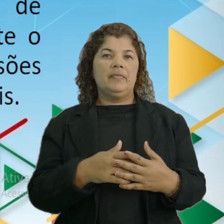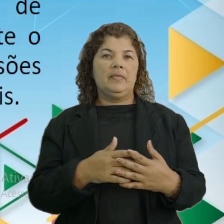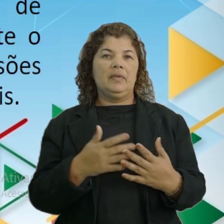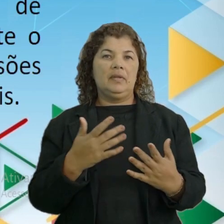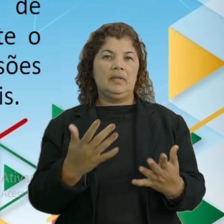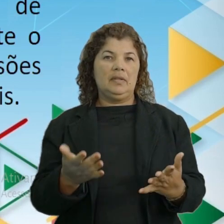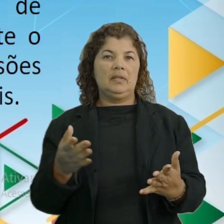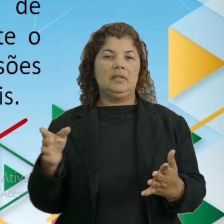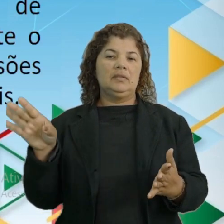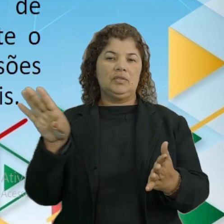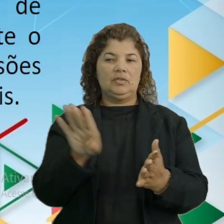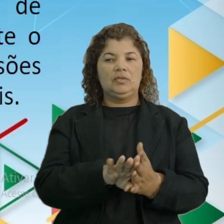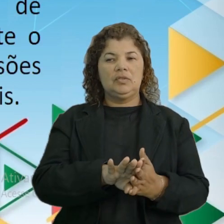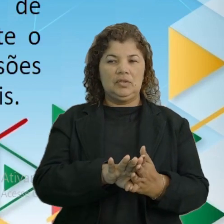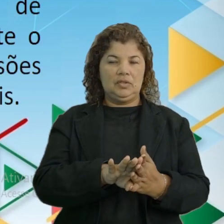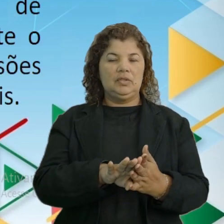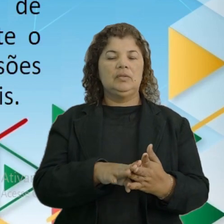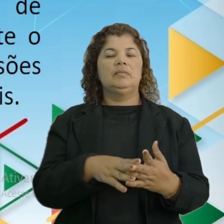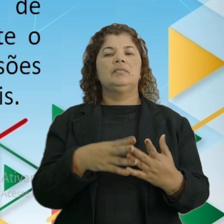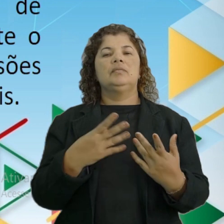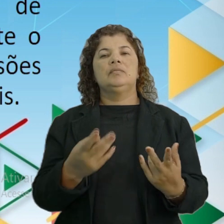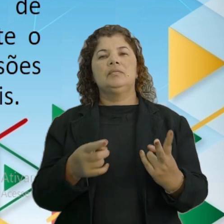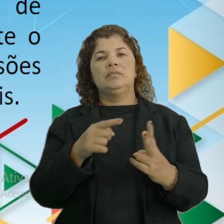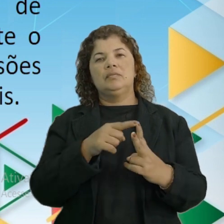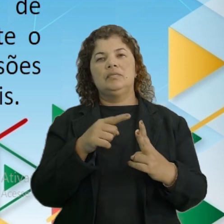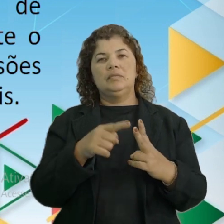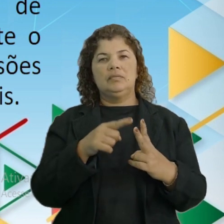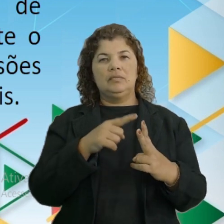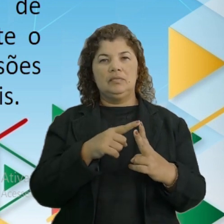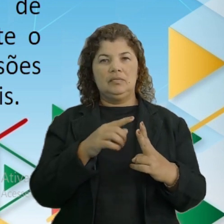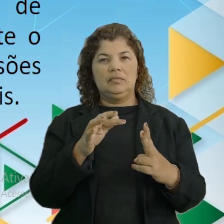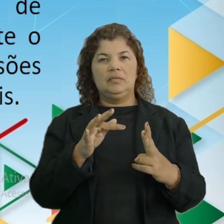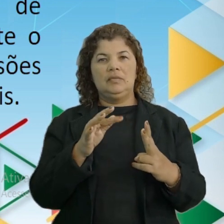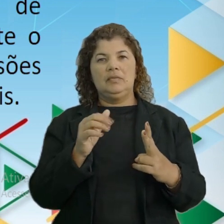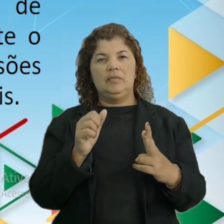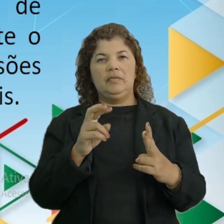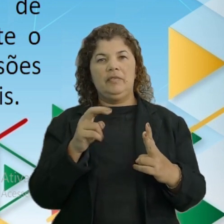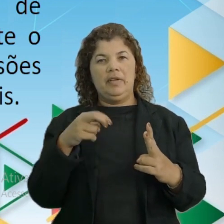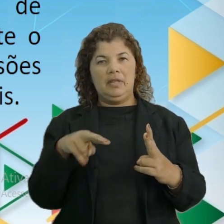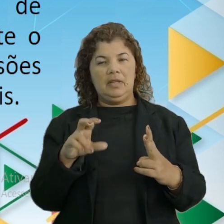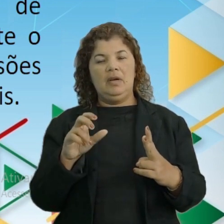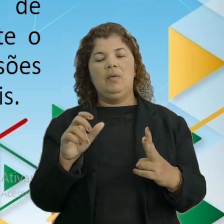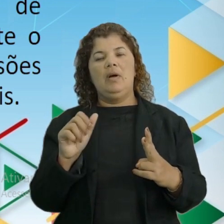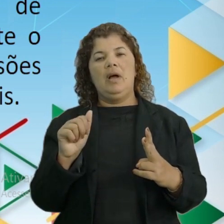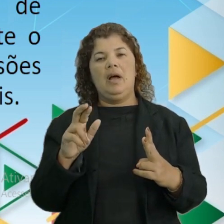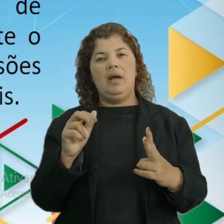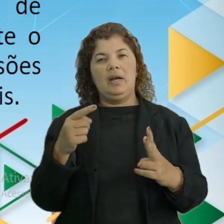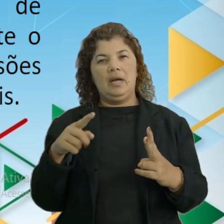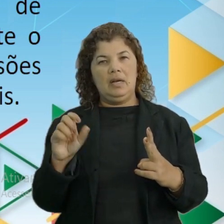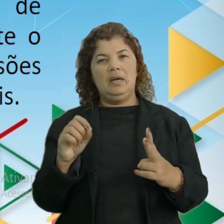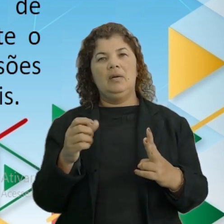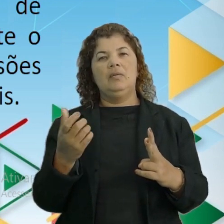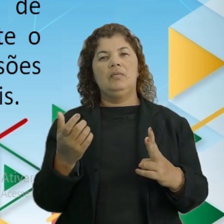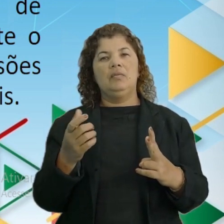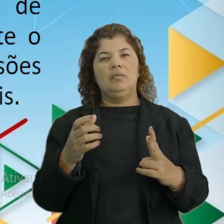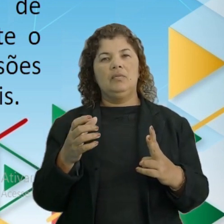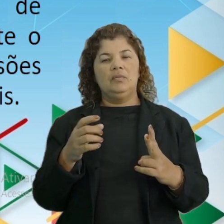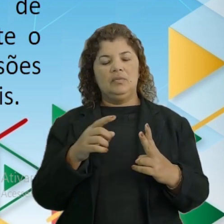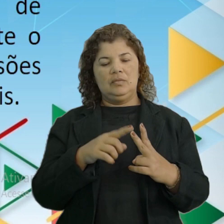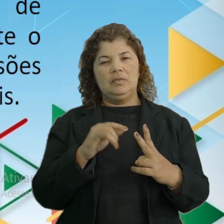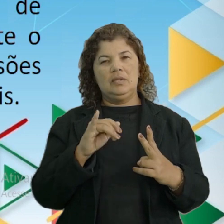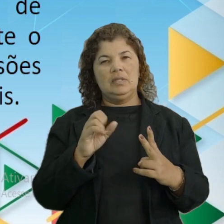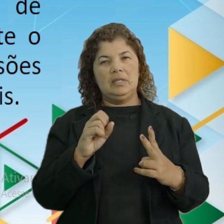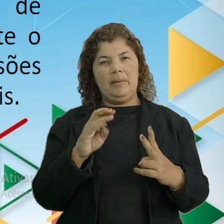Castela e Fernando de Aragão, conhecido também como os reis católicos, fizeram uso de sua influência,